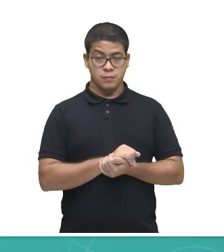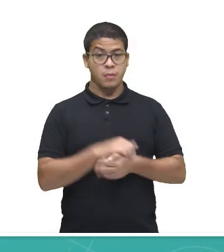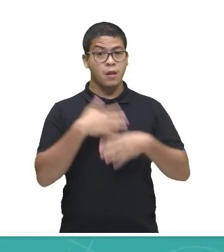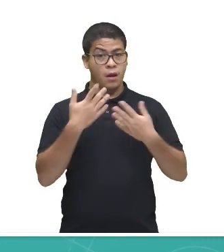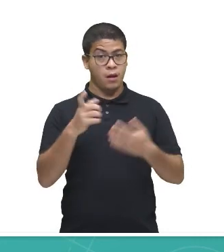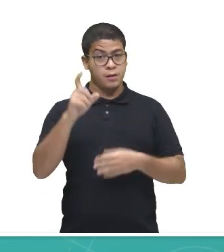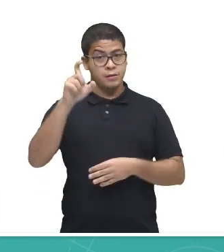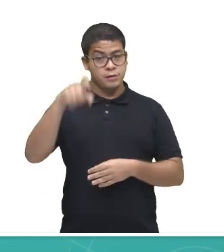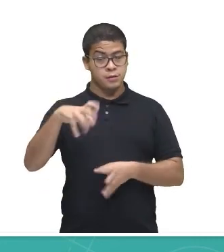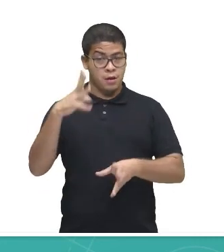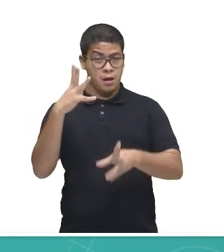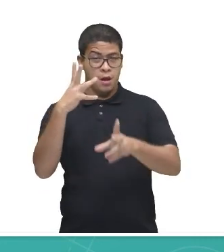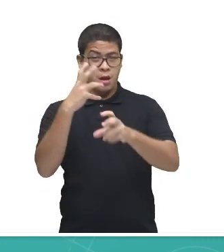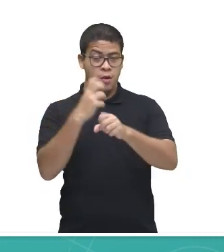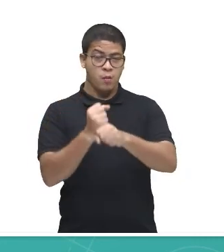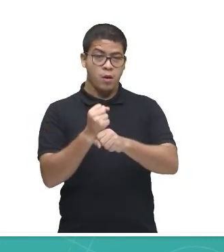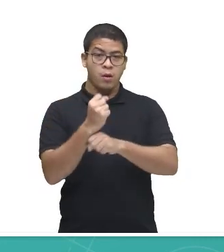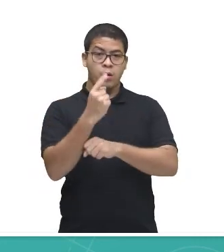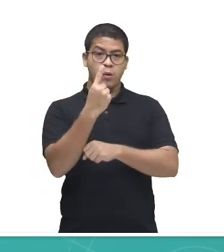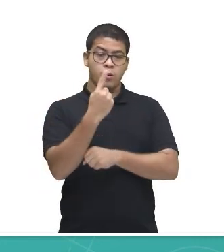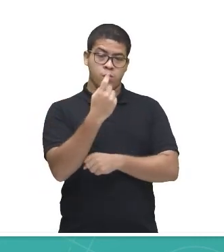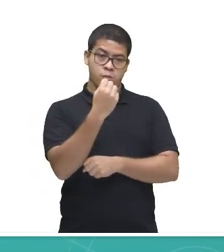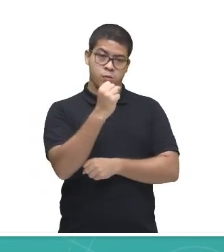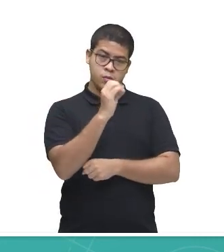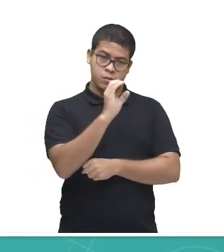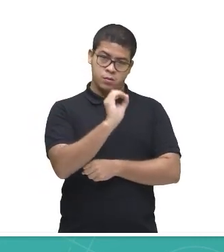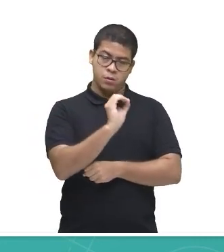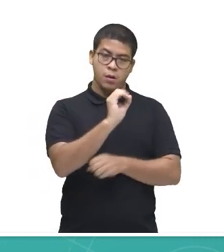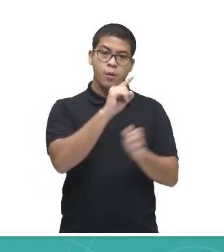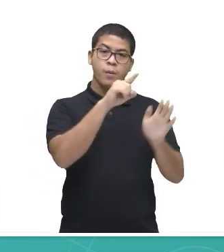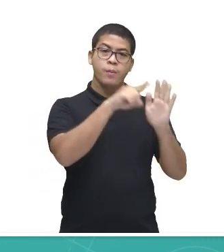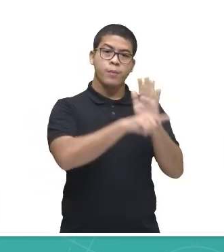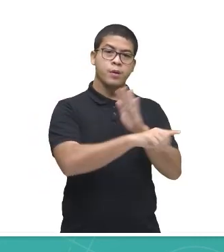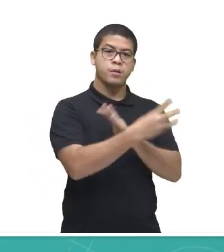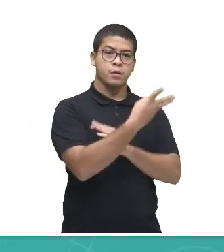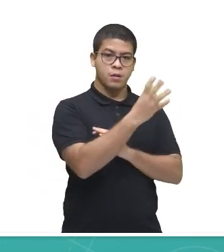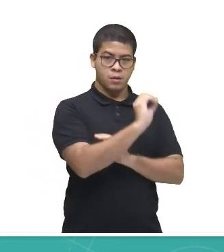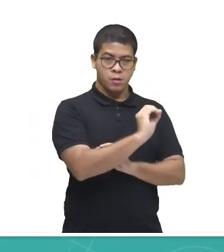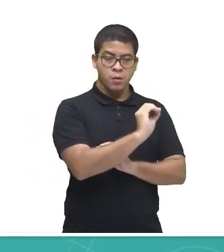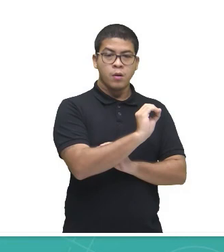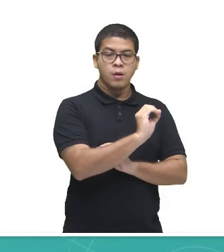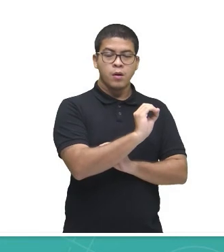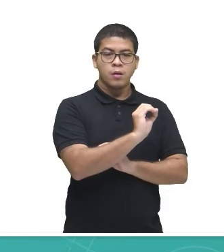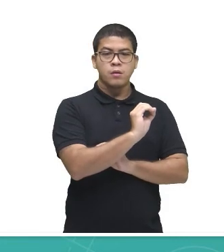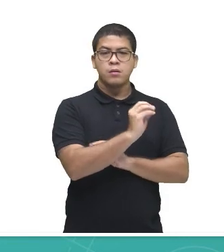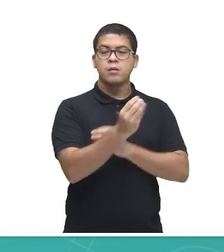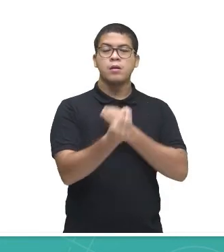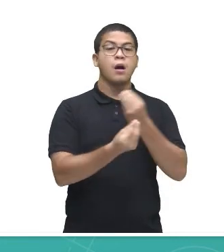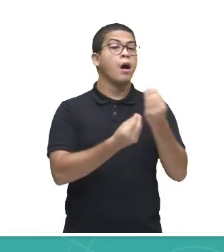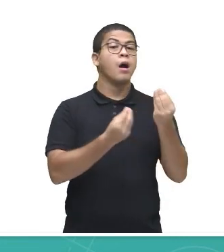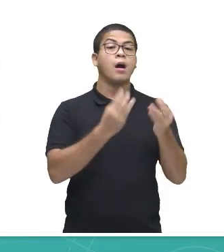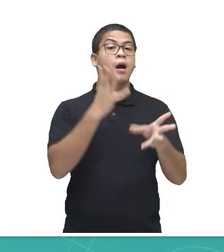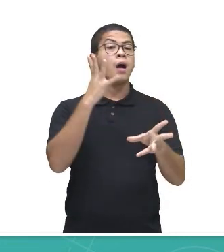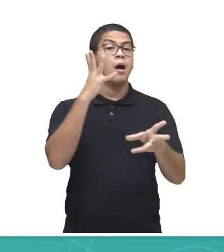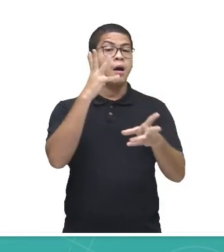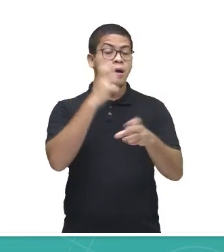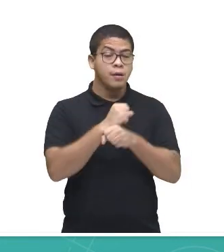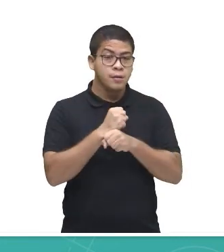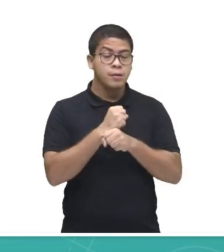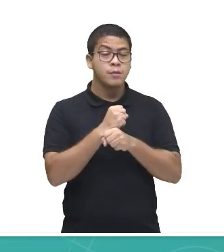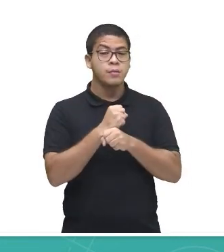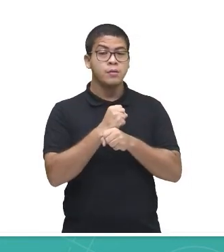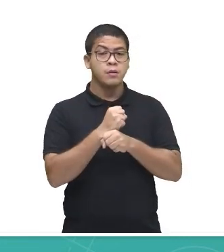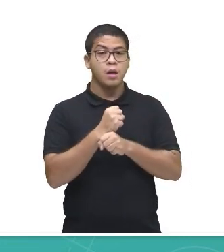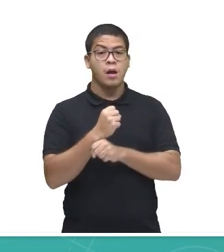basta resolvermos essa subtração de 180 por 38. E esse